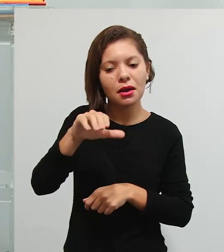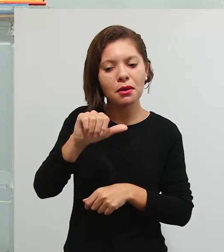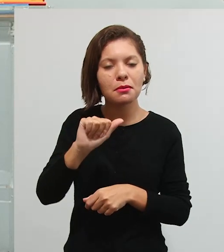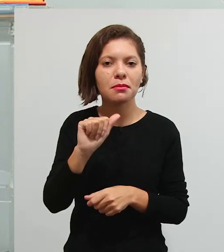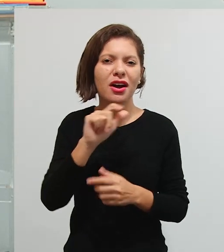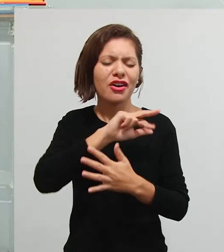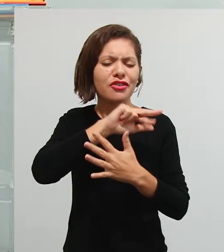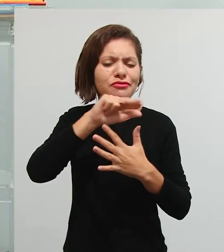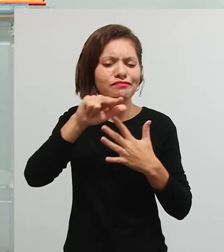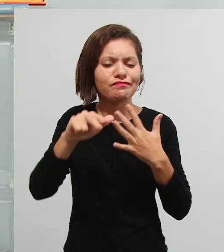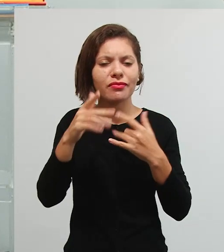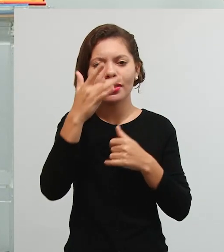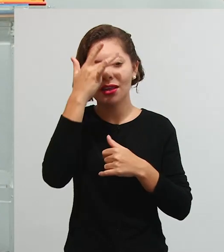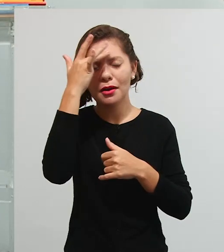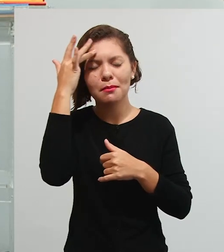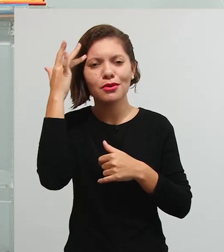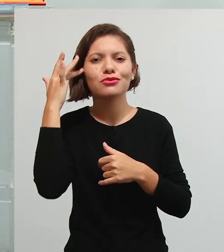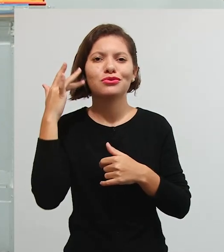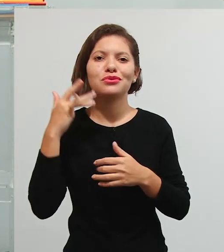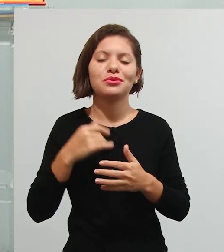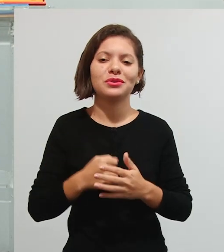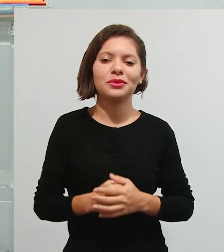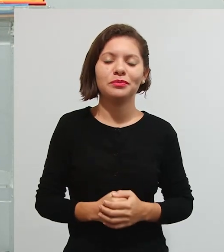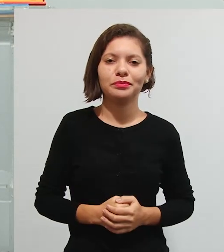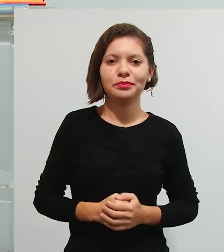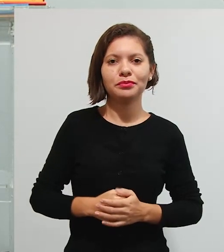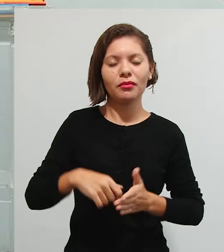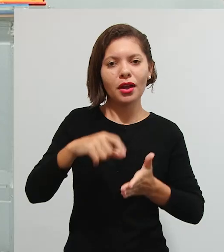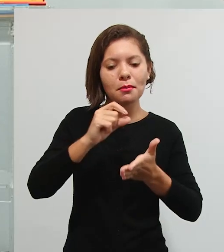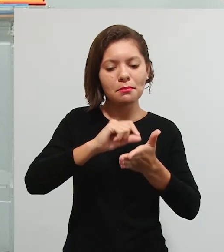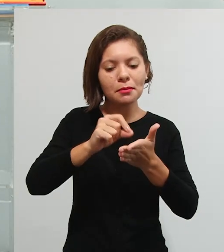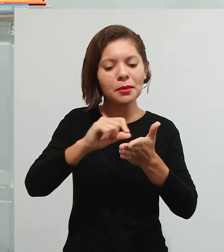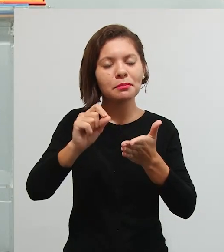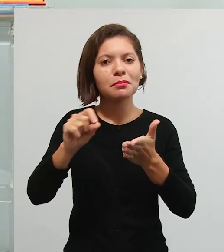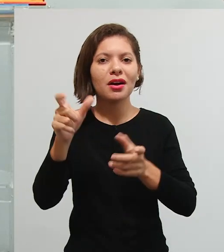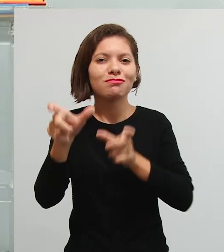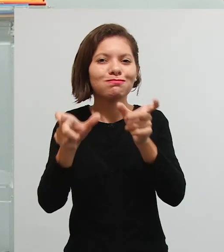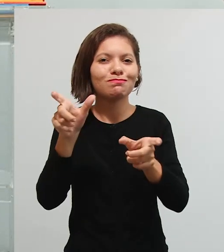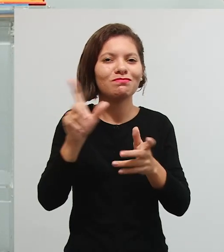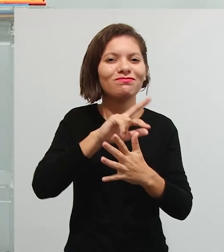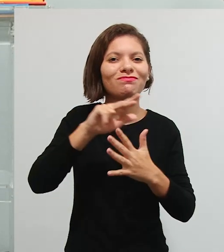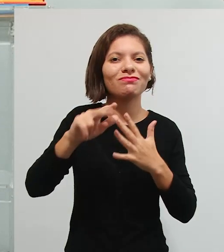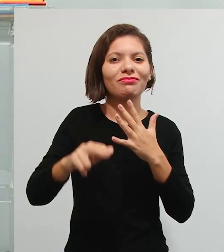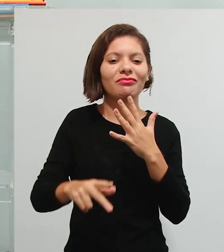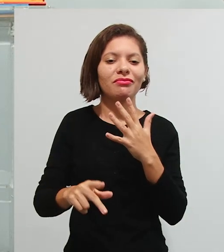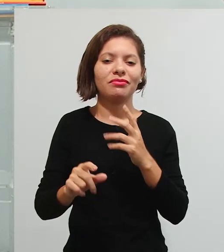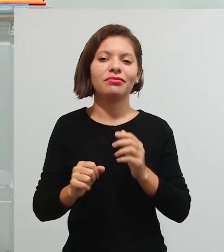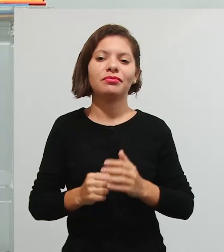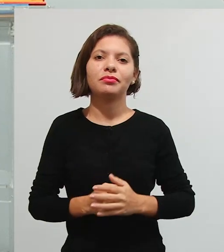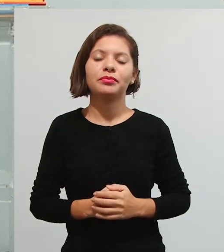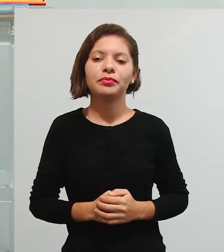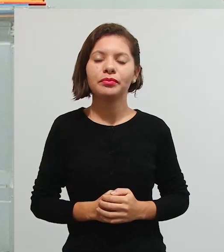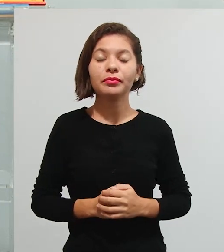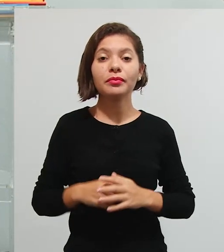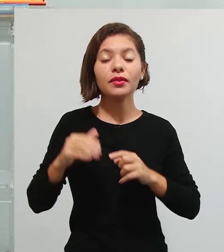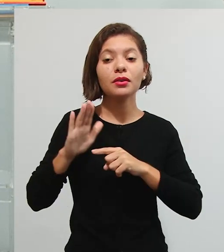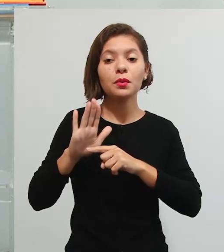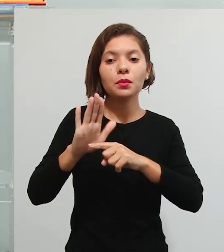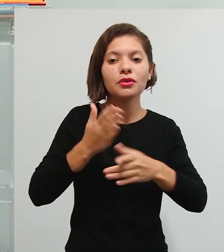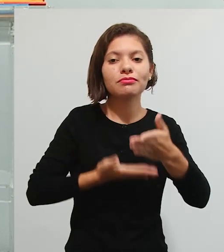sua essência, fazer uma transformação, provocar uma alteração. E na maioria das vezes, essa